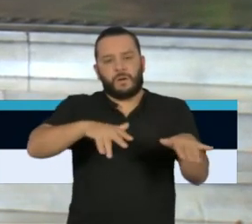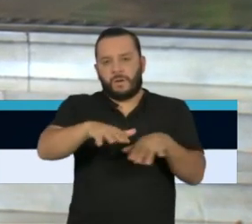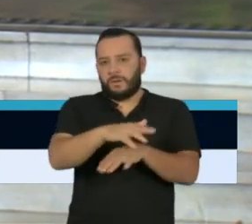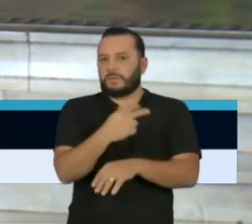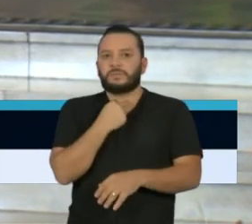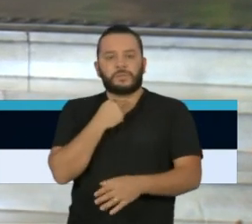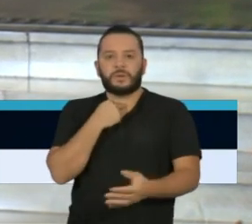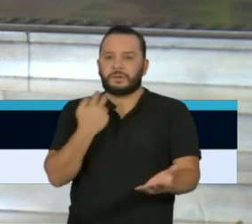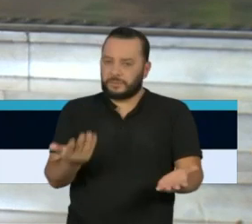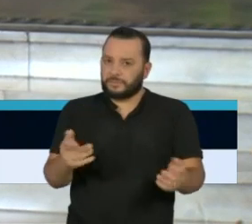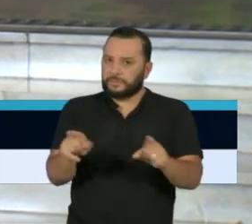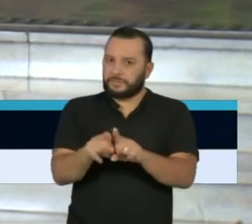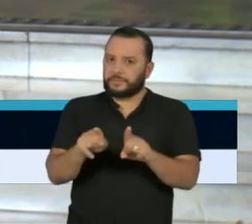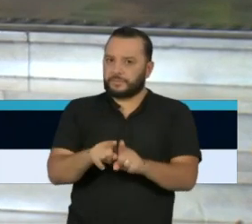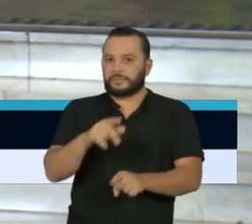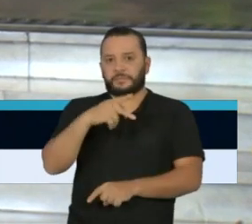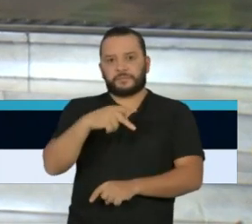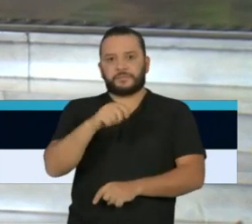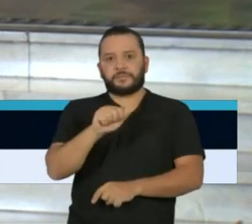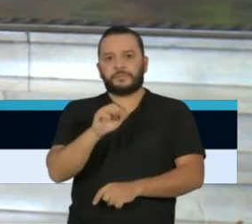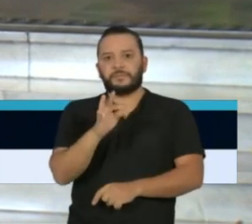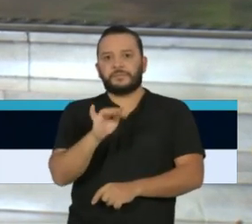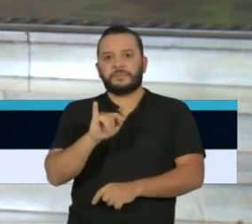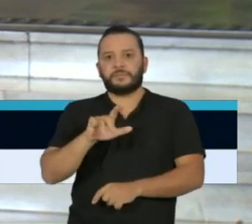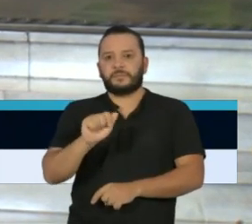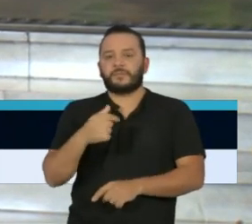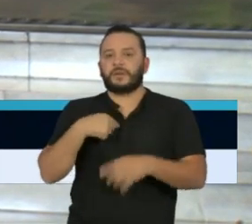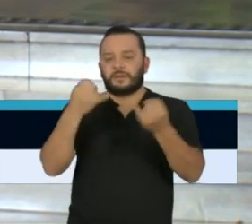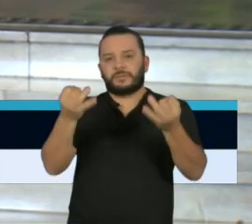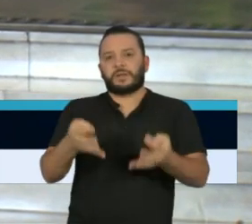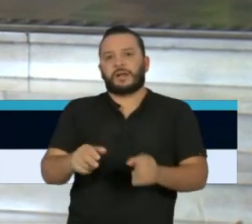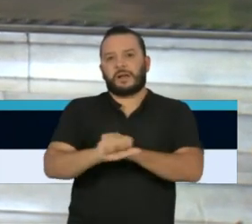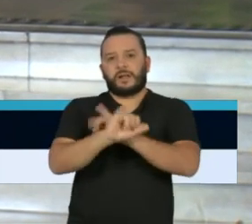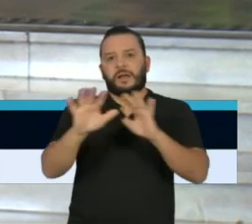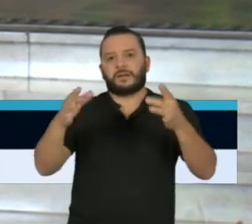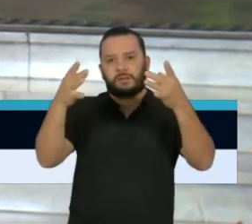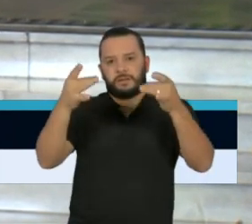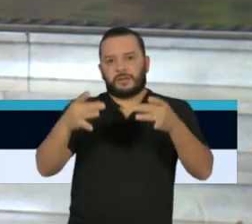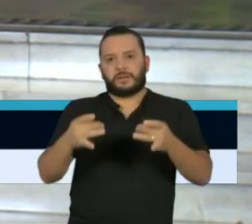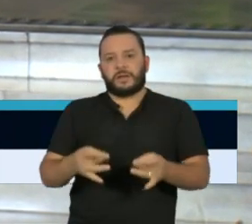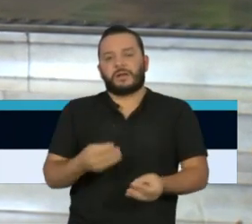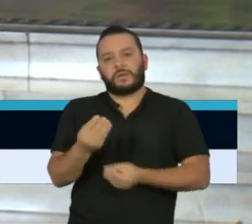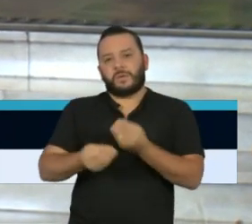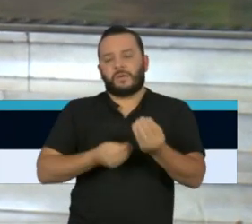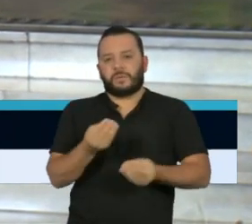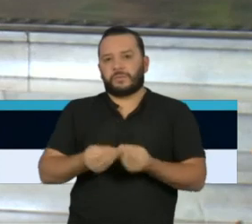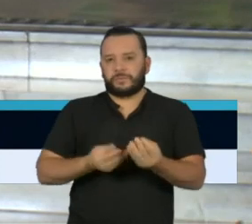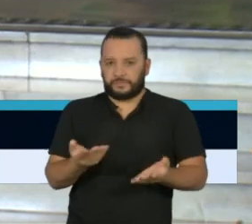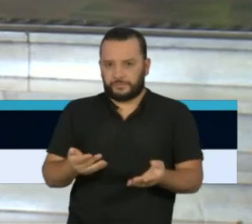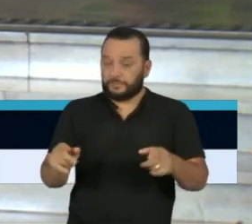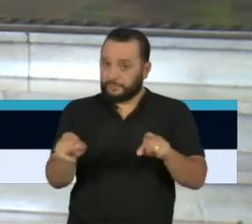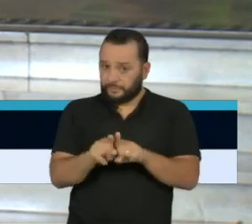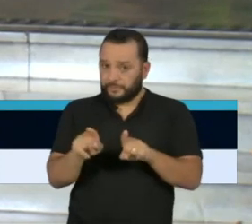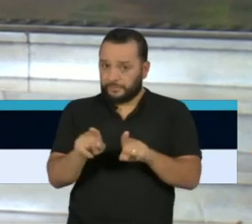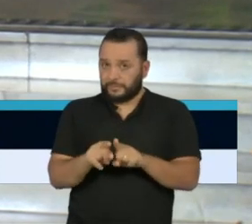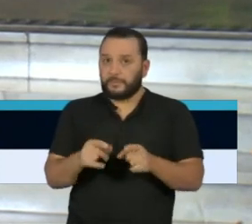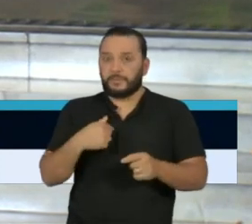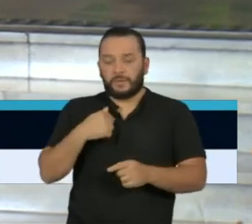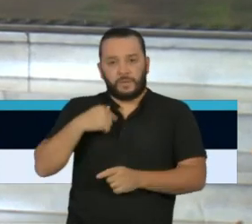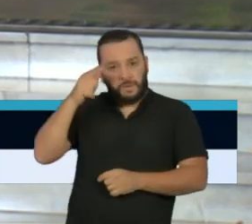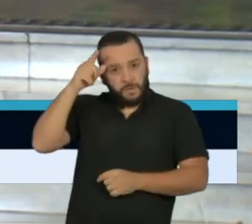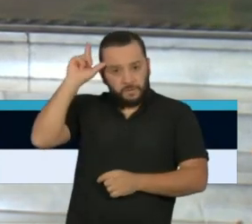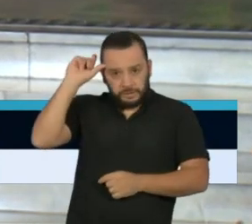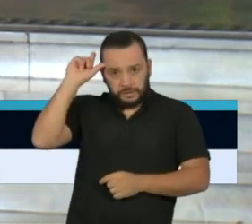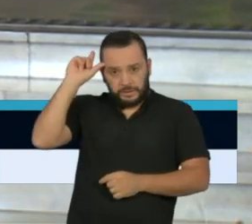pessoas. Na sequência, a Patrícia Ellen vai explicar e oferecer mais detalhes a respeito. Vamos dar aqui um exemplo. Ontem,